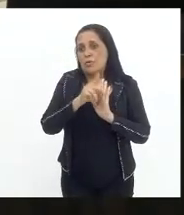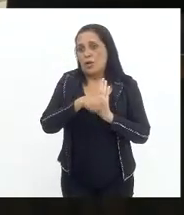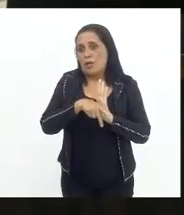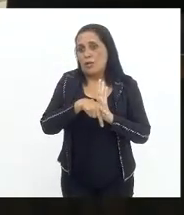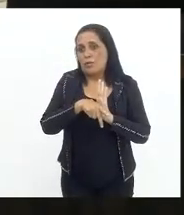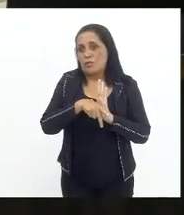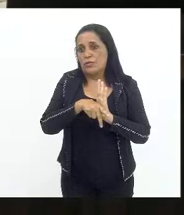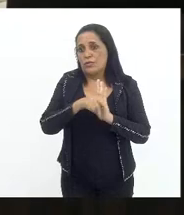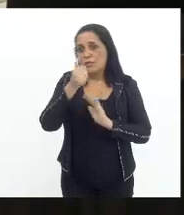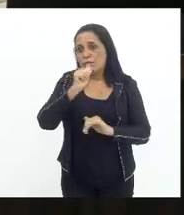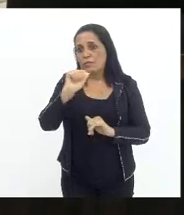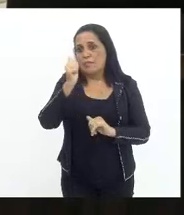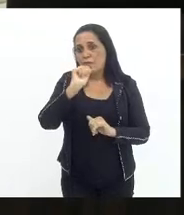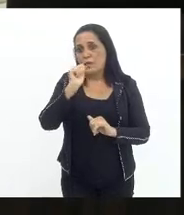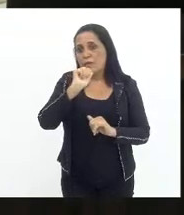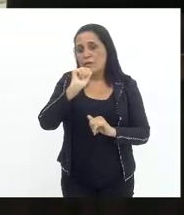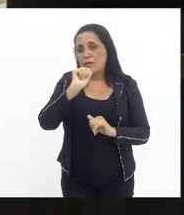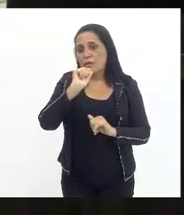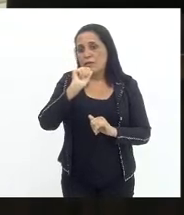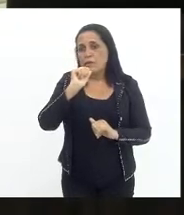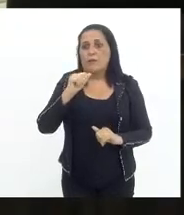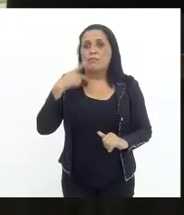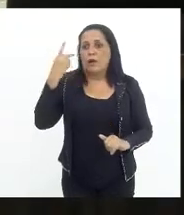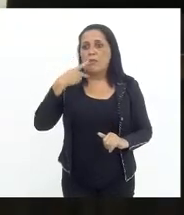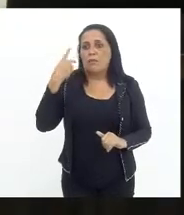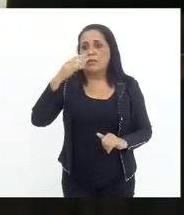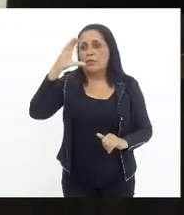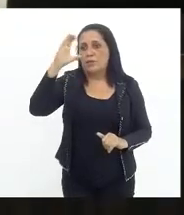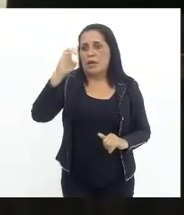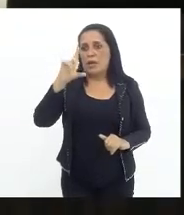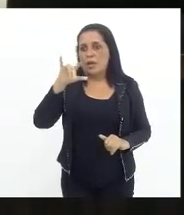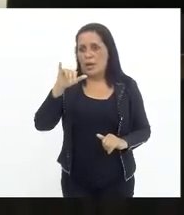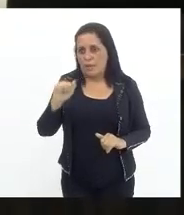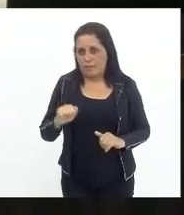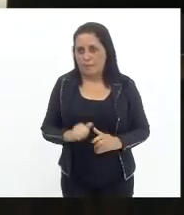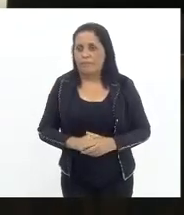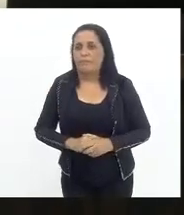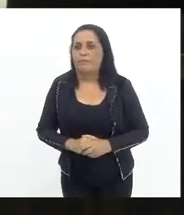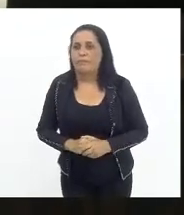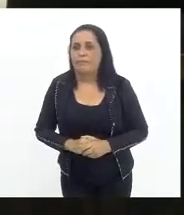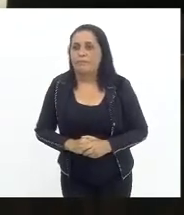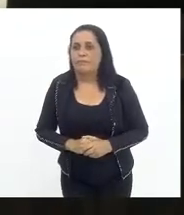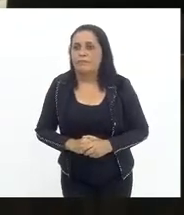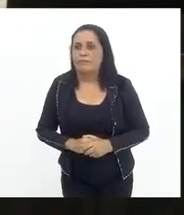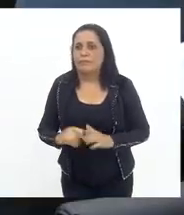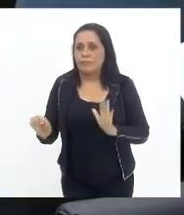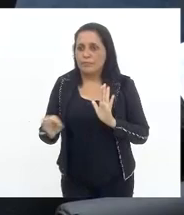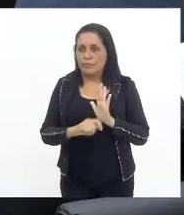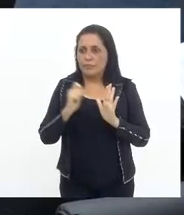bebidas. Um parlamentar, deputada Célia Jordão, coautora,